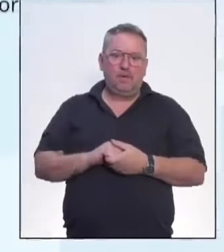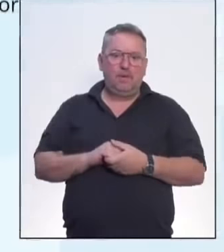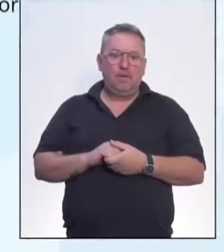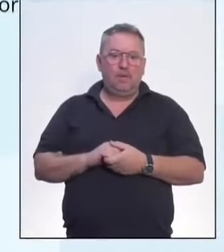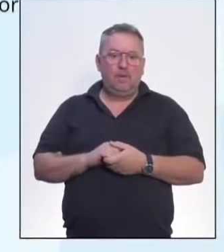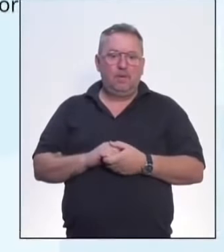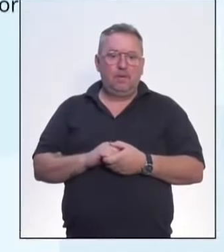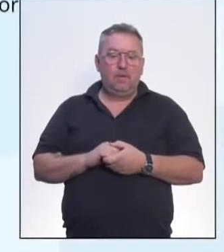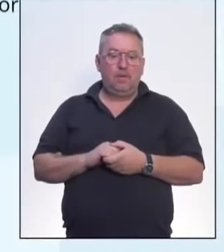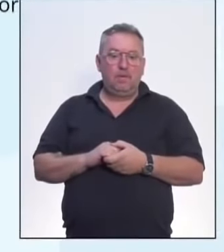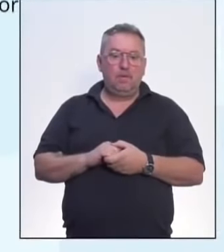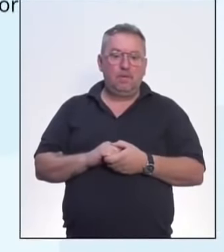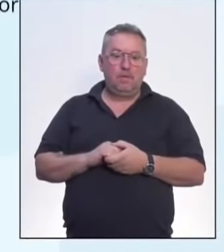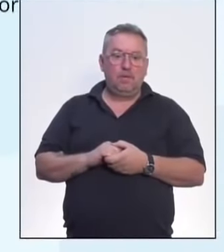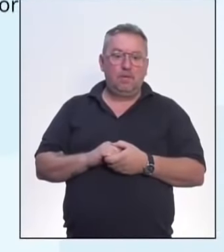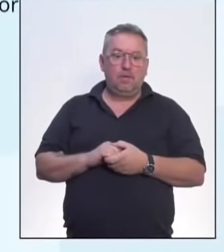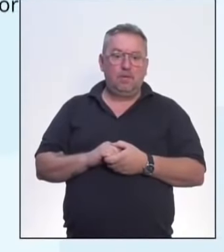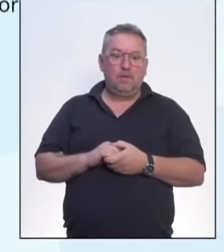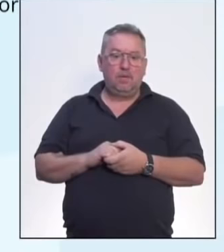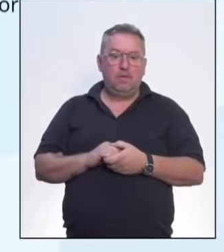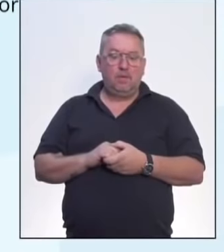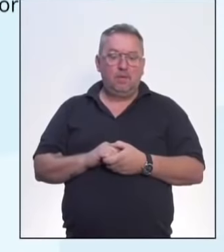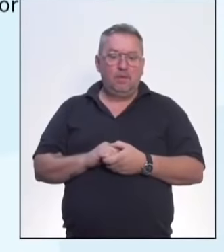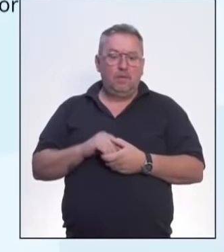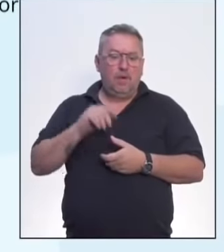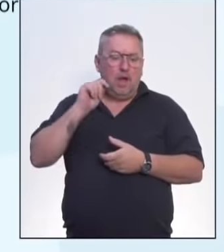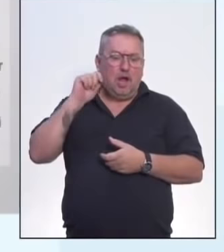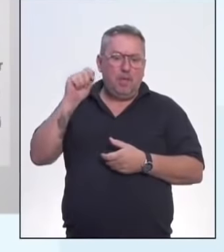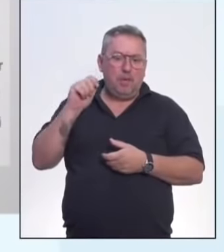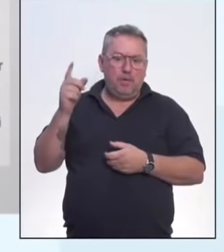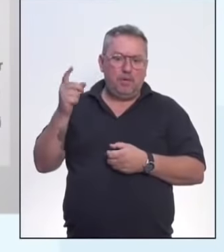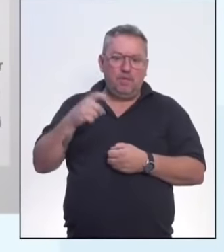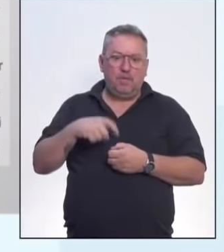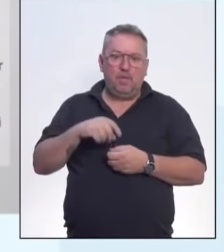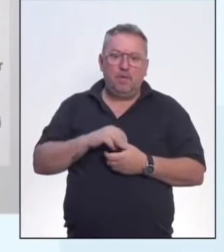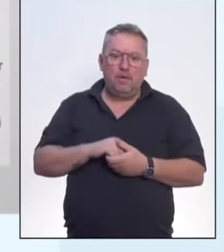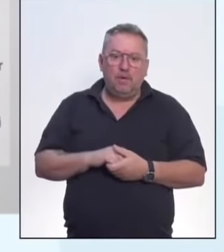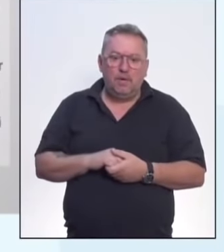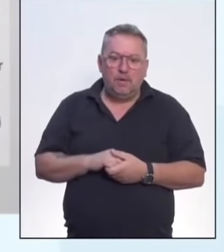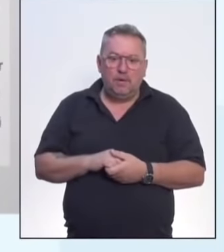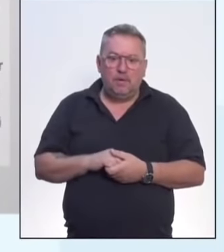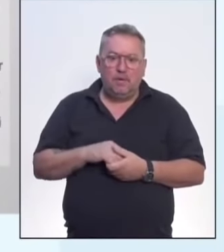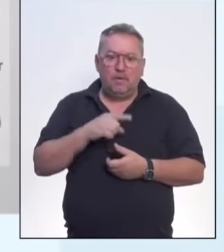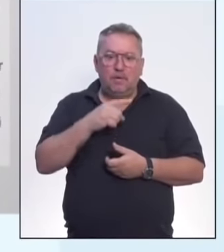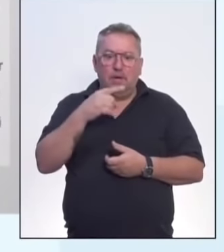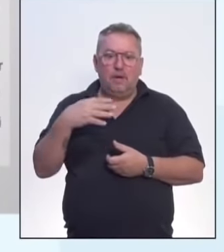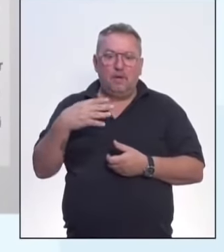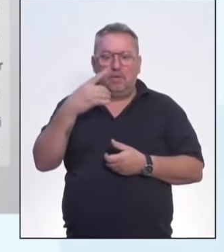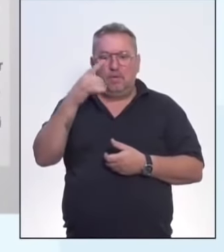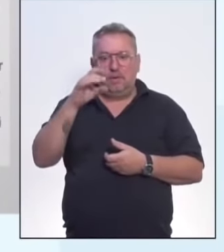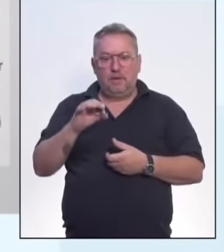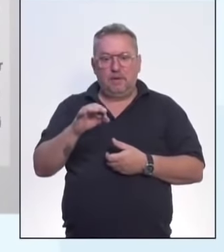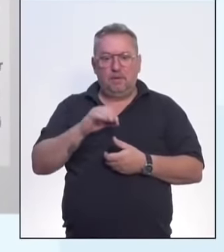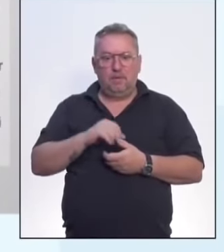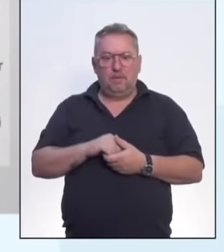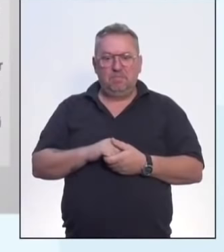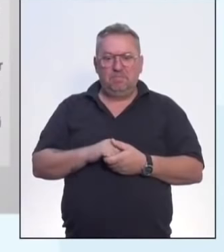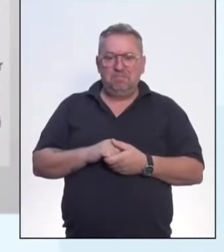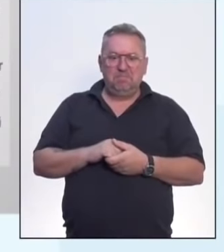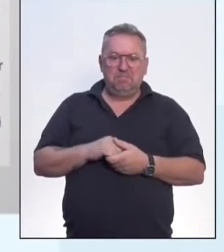letra D, abril. Abril, deixa eu voltar um pouquinho. Abril 14%.